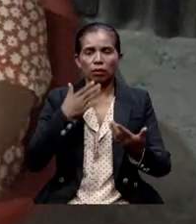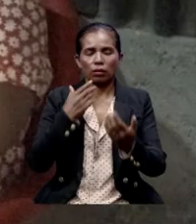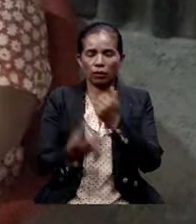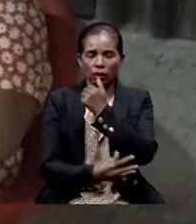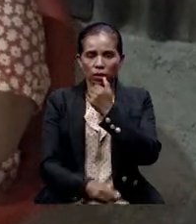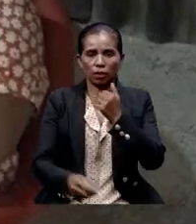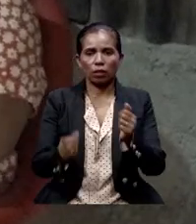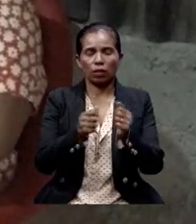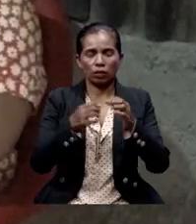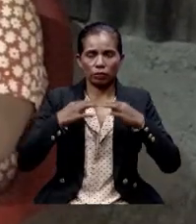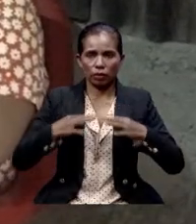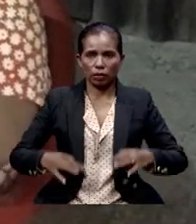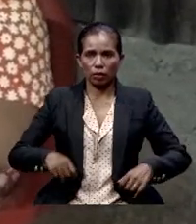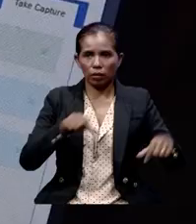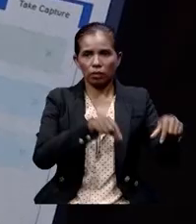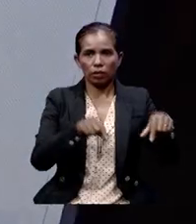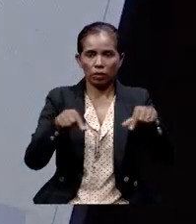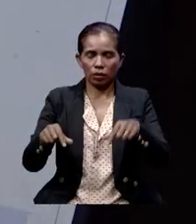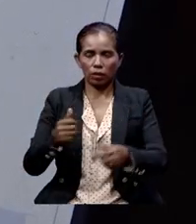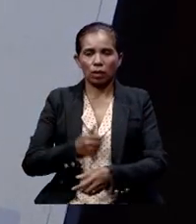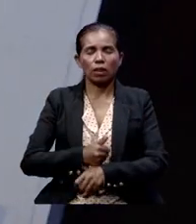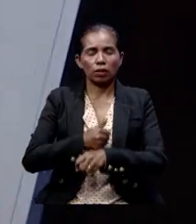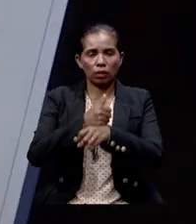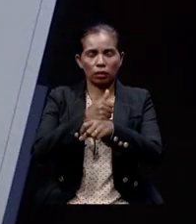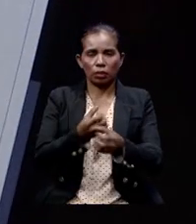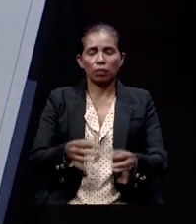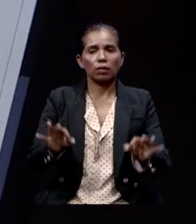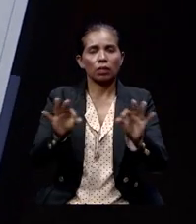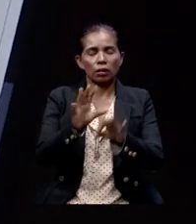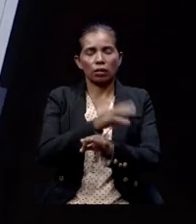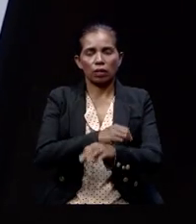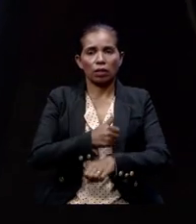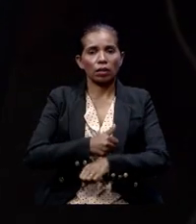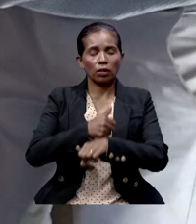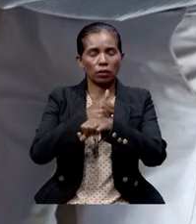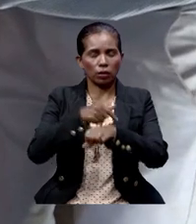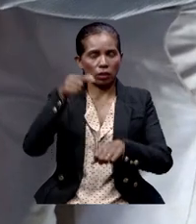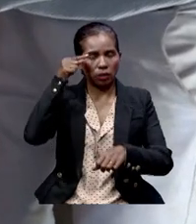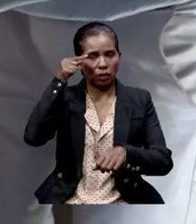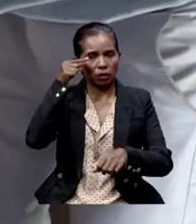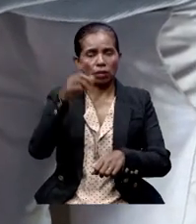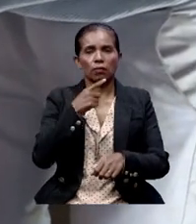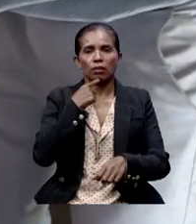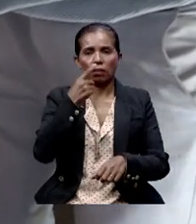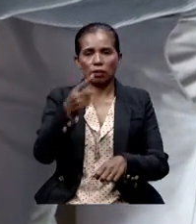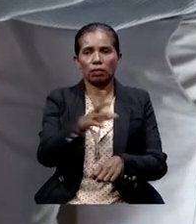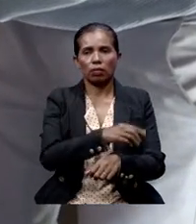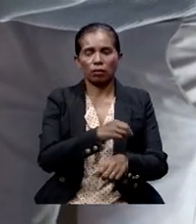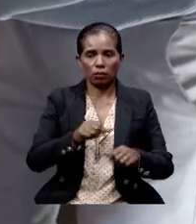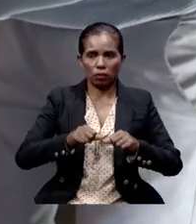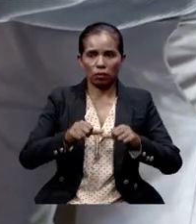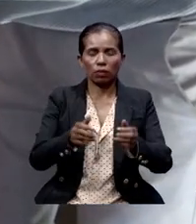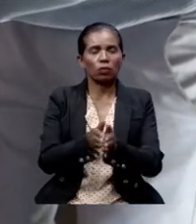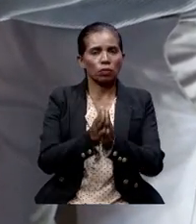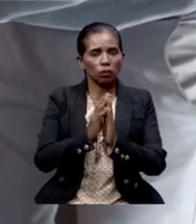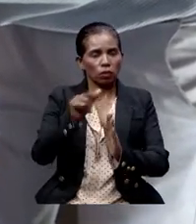condição físico deficiência. Assessor principal inclusão social palácio presidencial Gaspar Afonso continua ho su